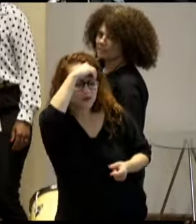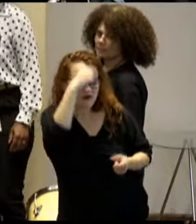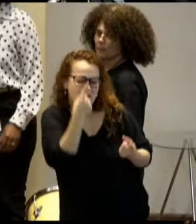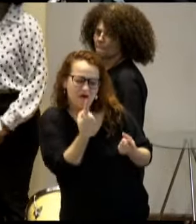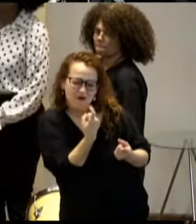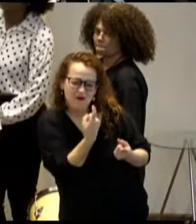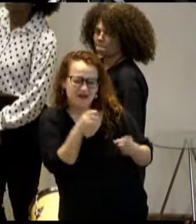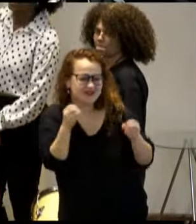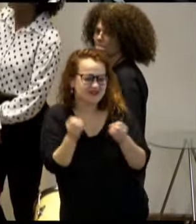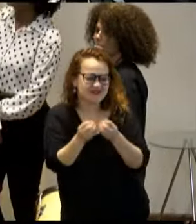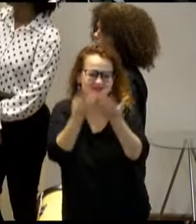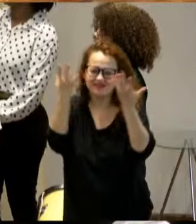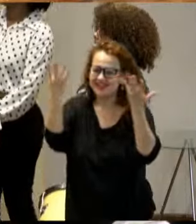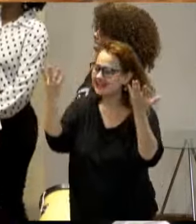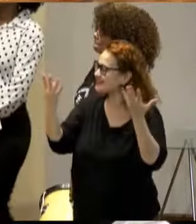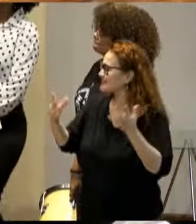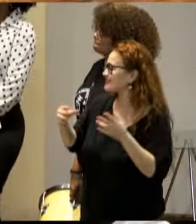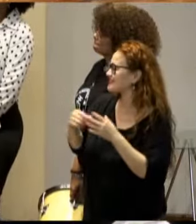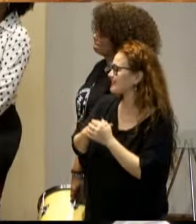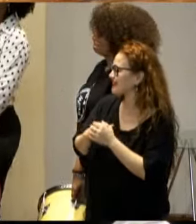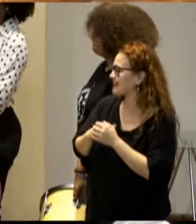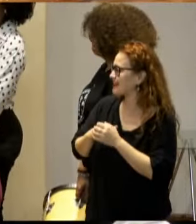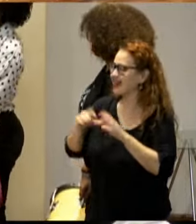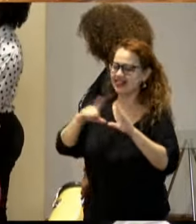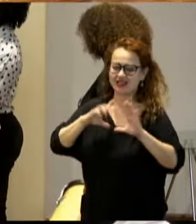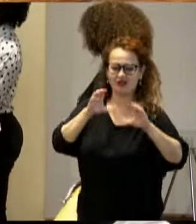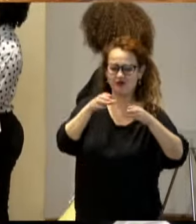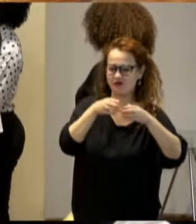Sim, todo mundo sabia.